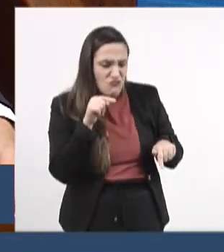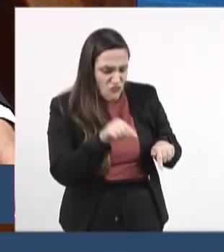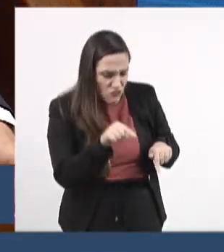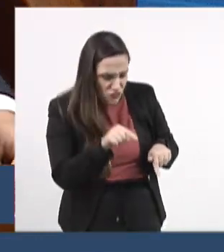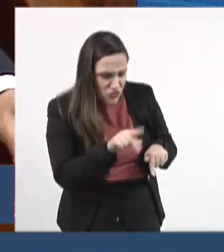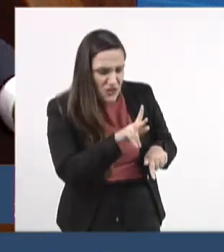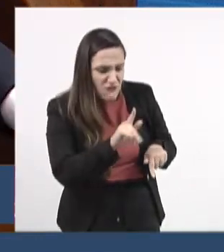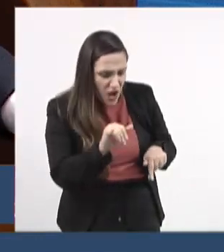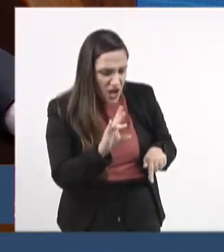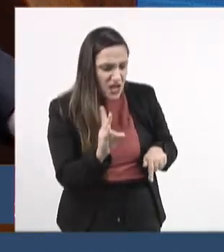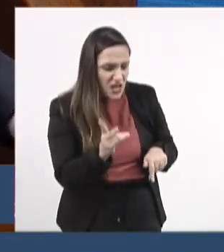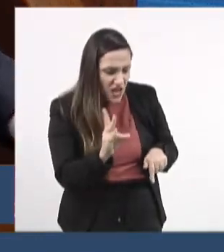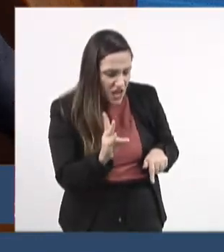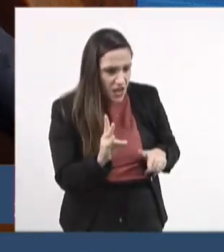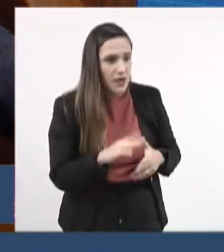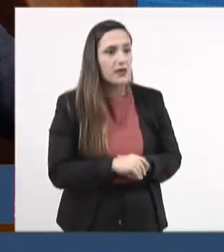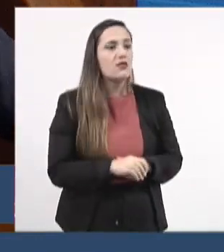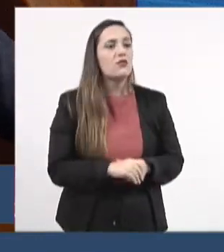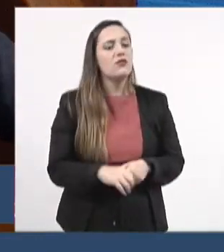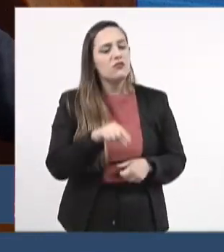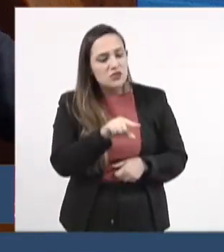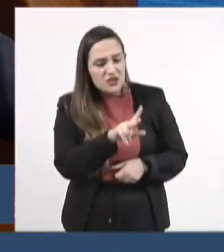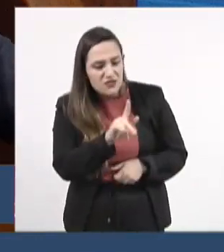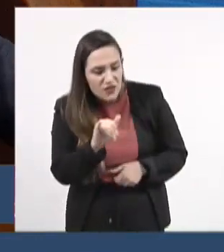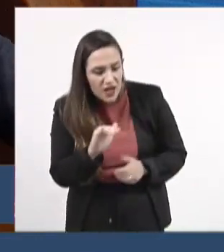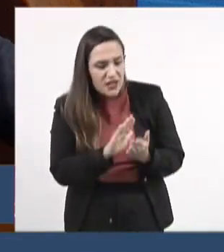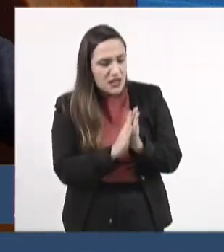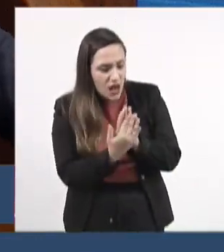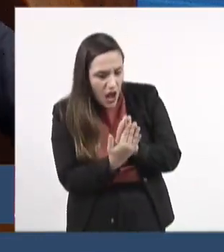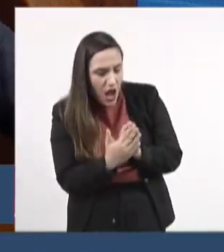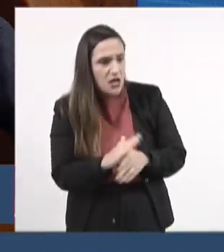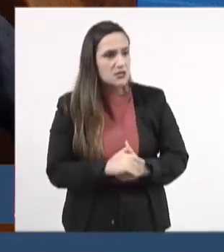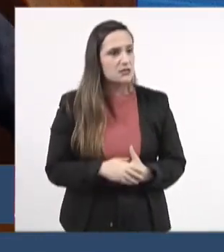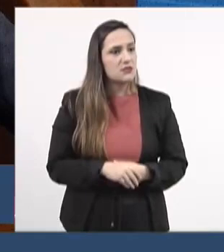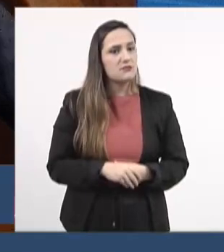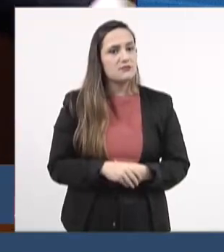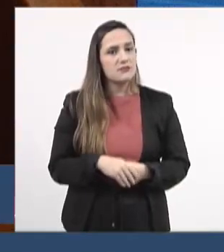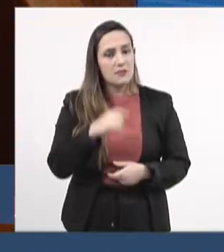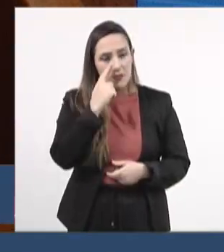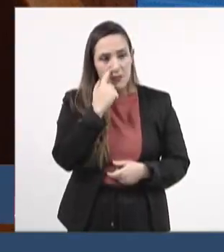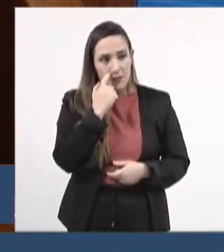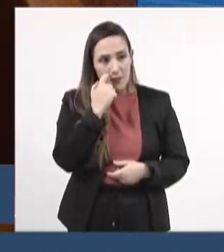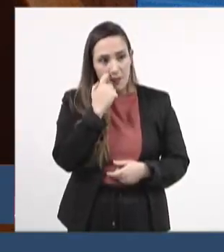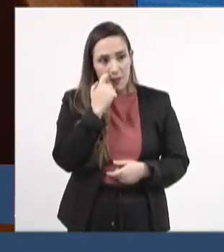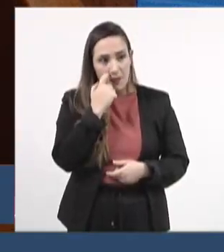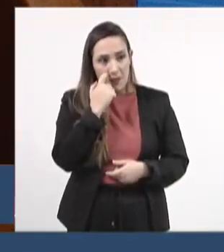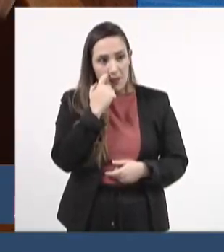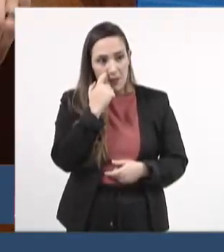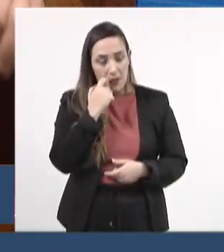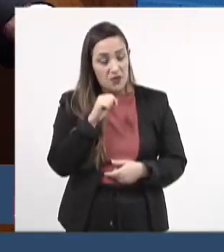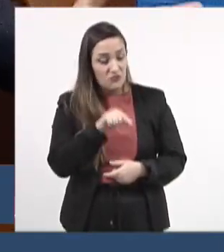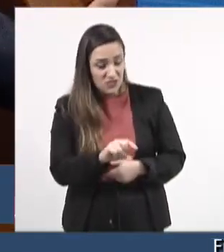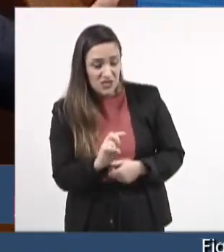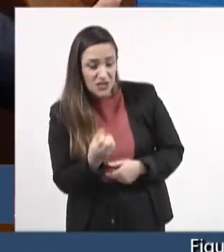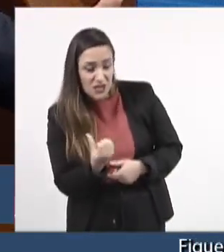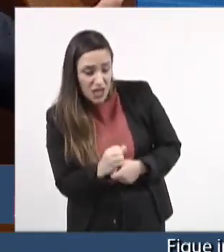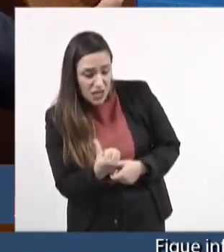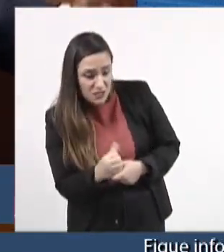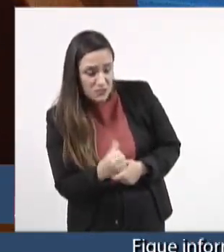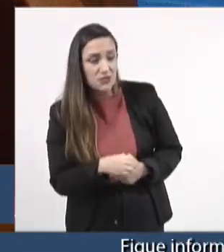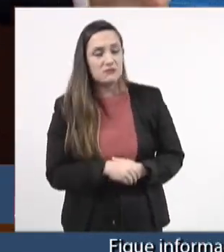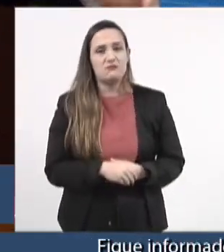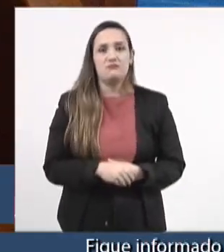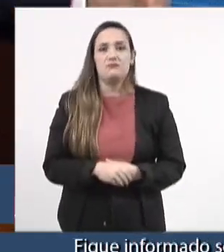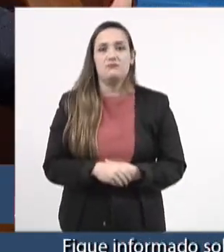ser gay. Olha, você vai ser transexual. Olha, você vai ser lésbica.